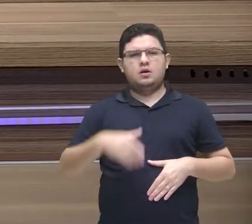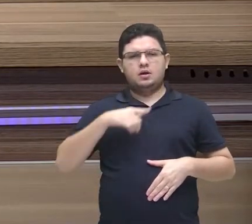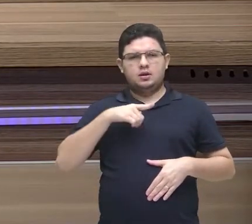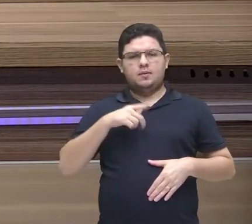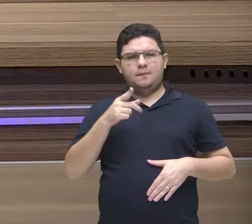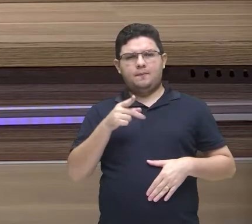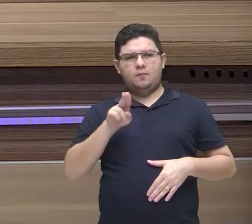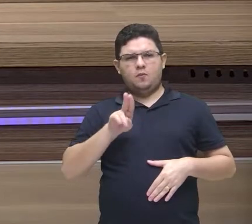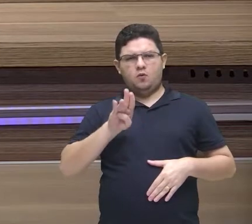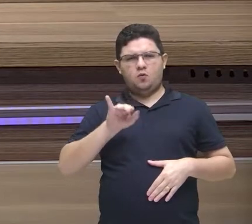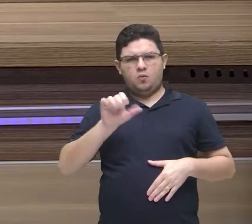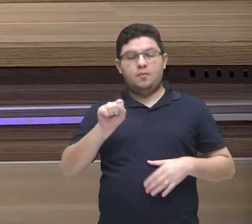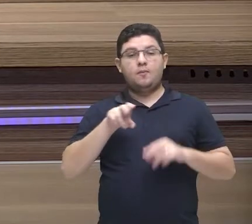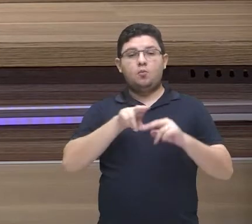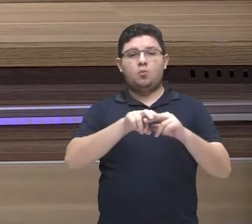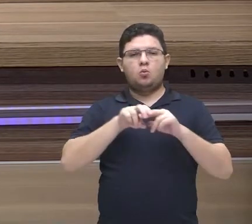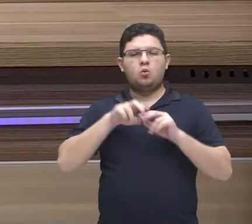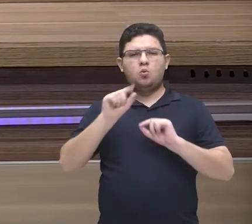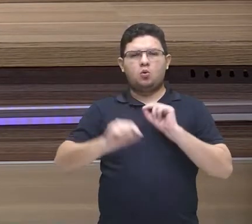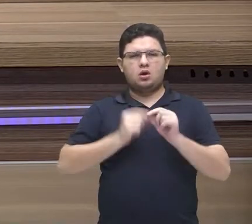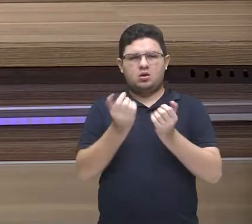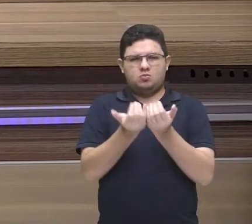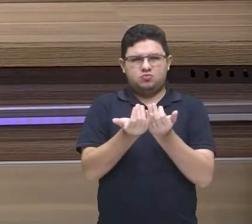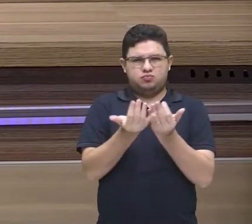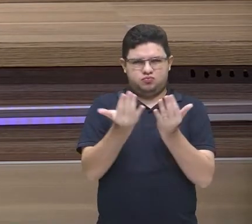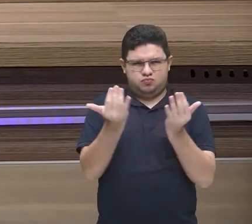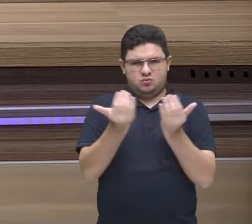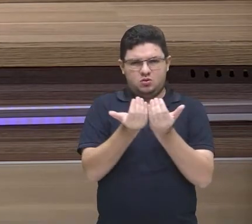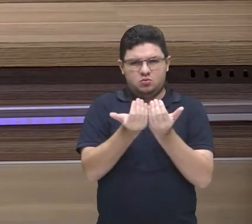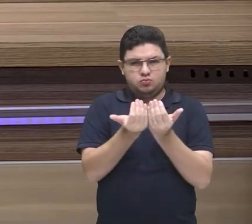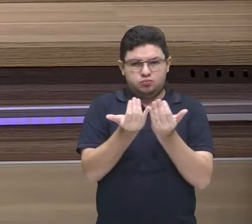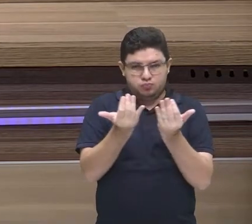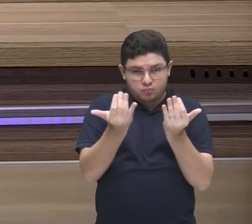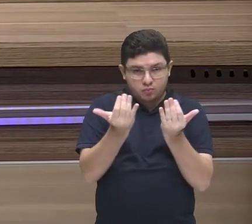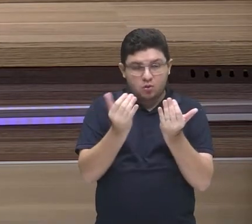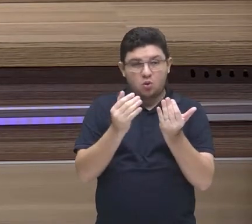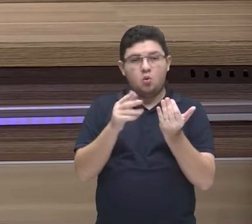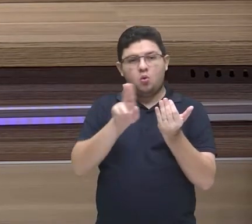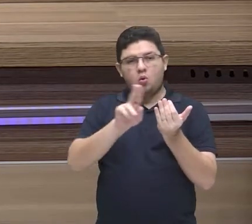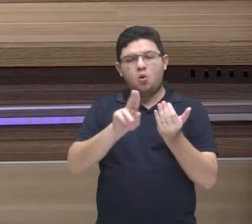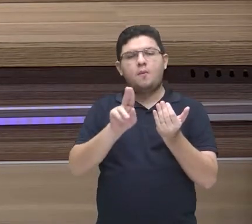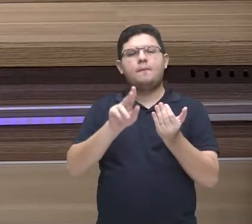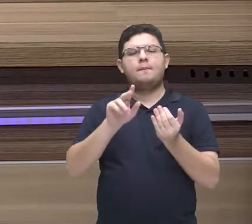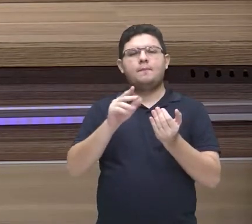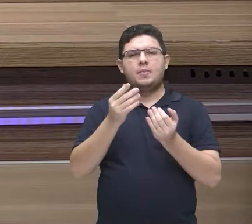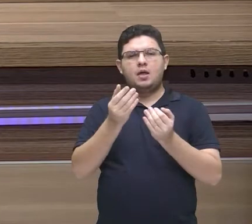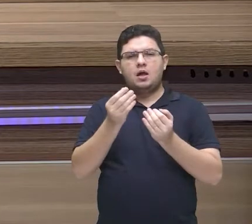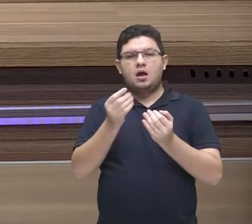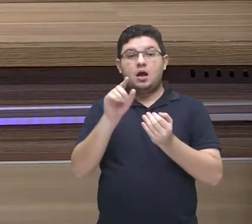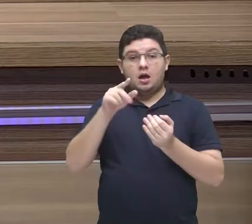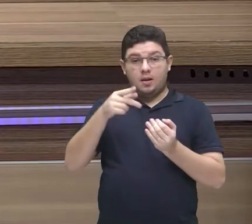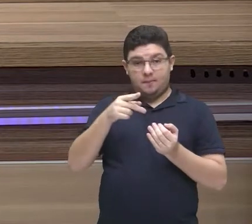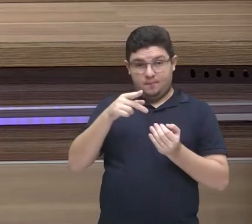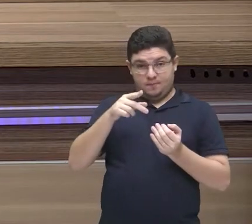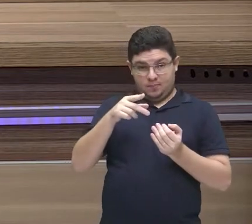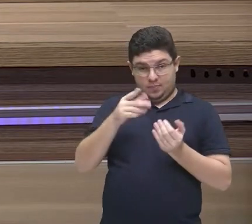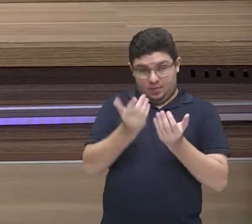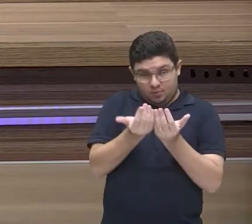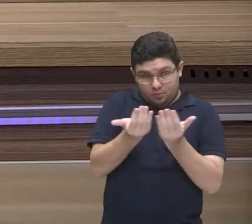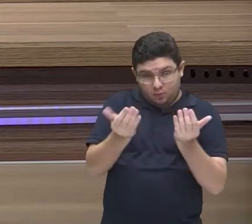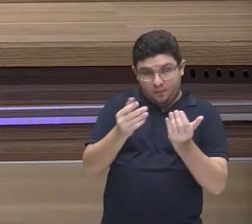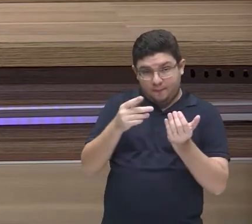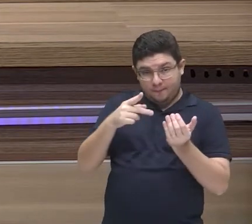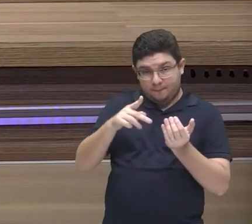pelos pubianos. Então, dependendo da evolução de cada um, a partir dos 10 anos, ele começa a perceber que o peito